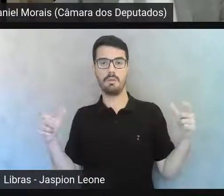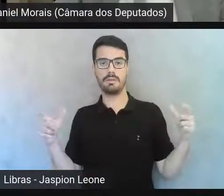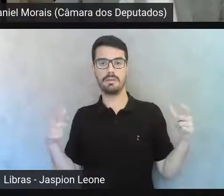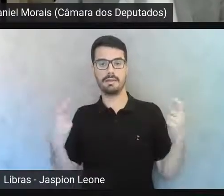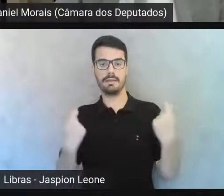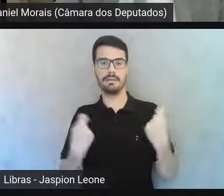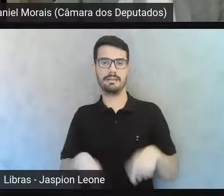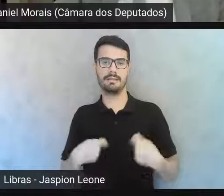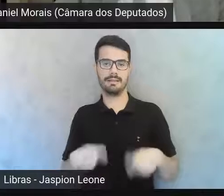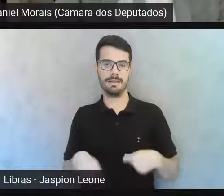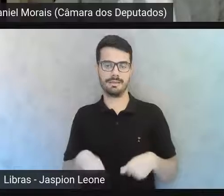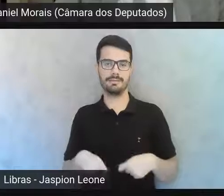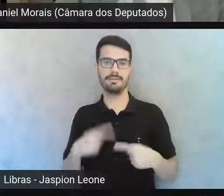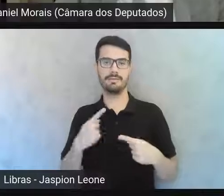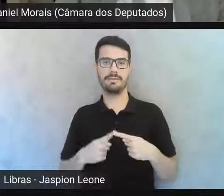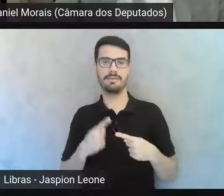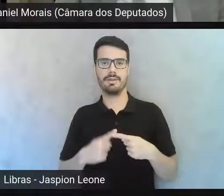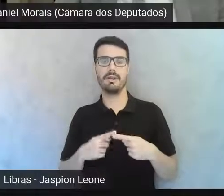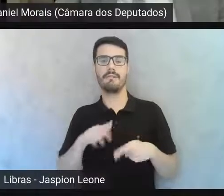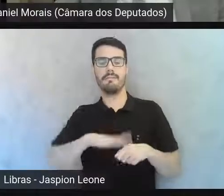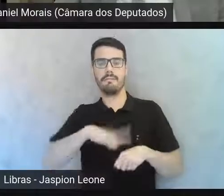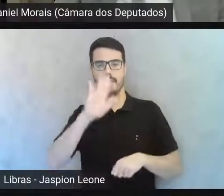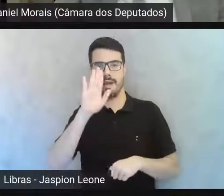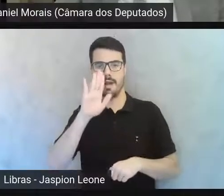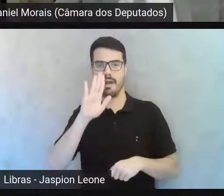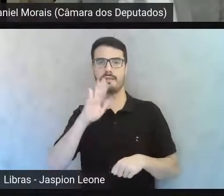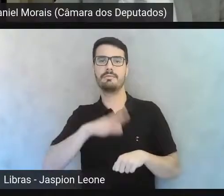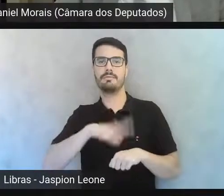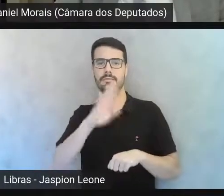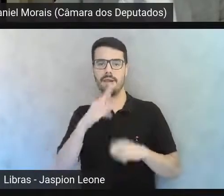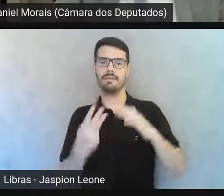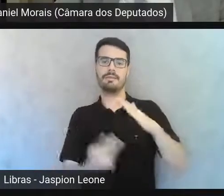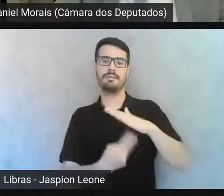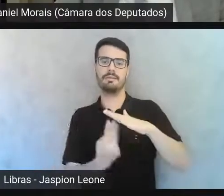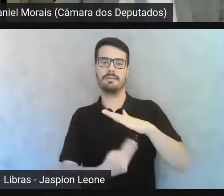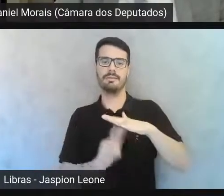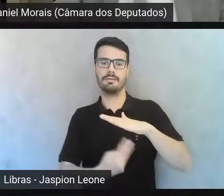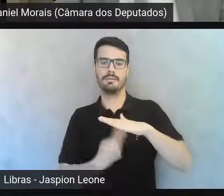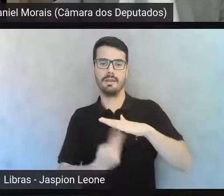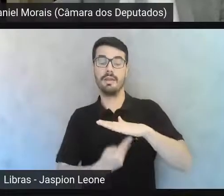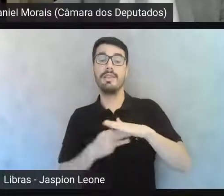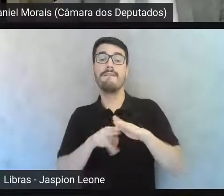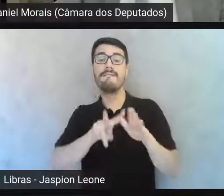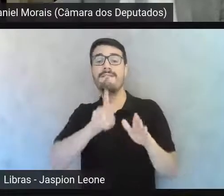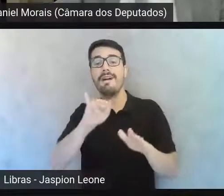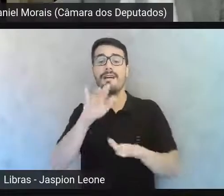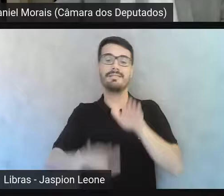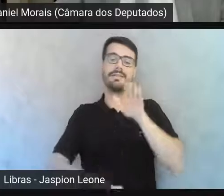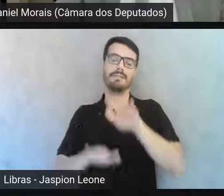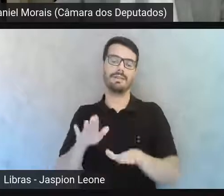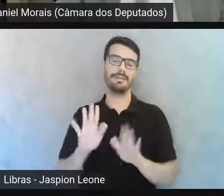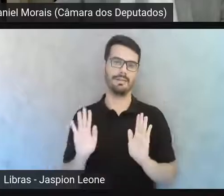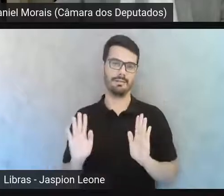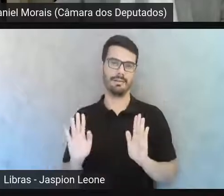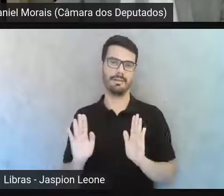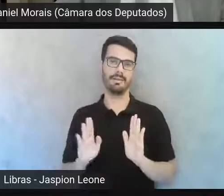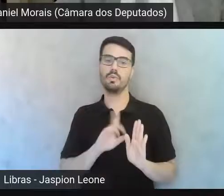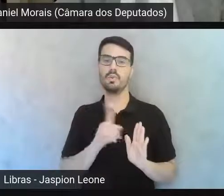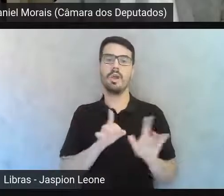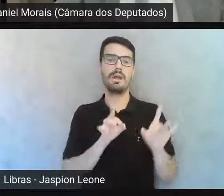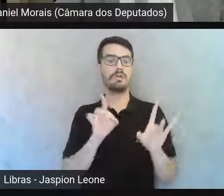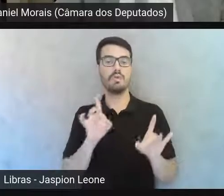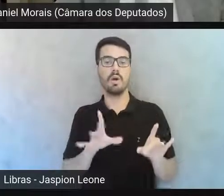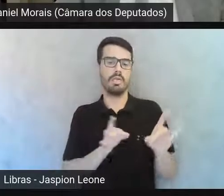necessidade, trazendo, às vezes, mais terceirizado. Então, a depender do objeto, a ação do gestor e